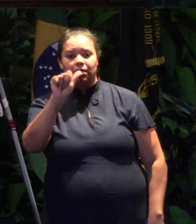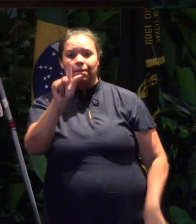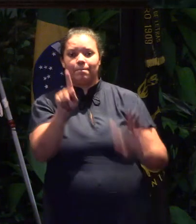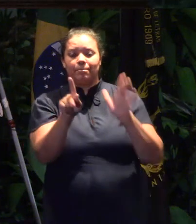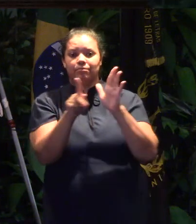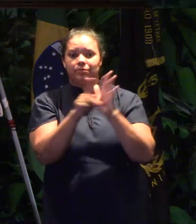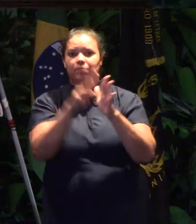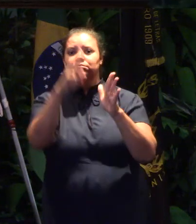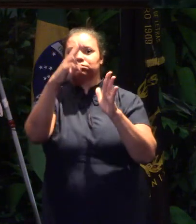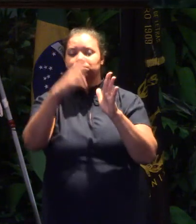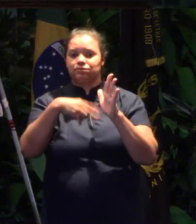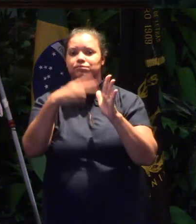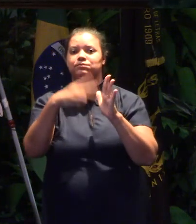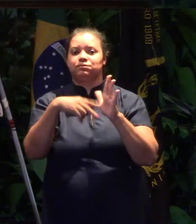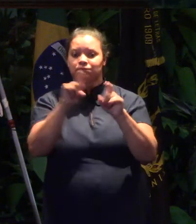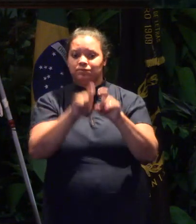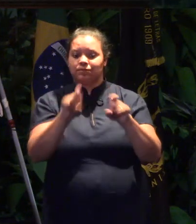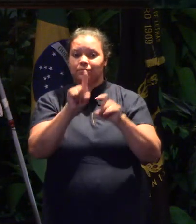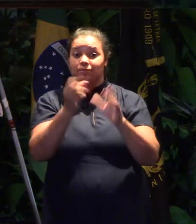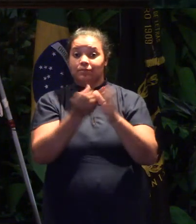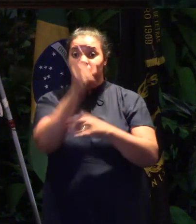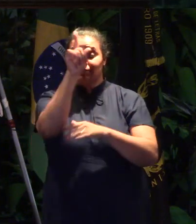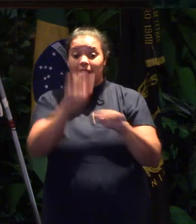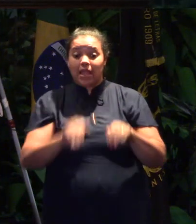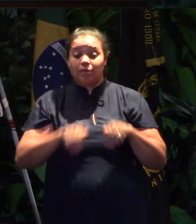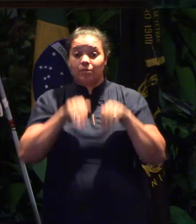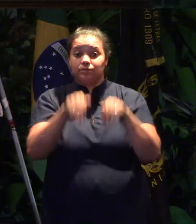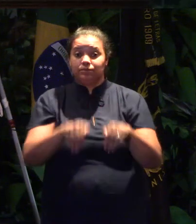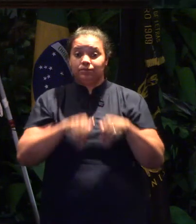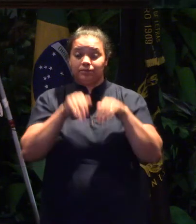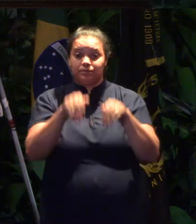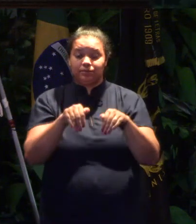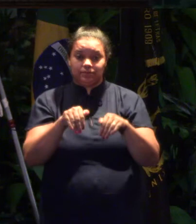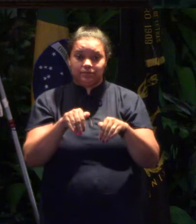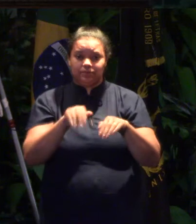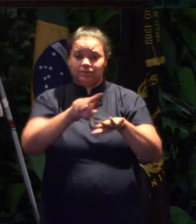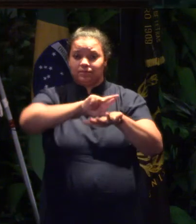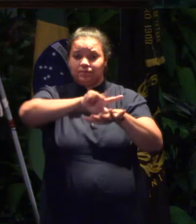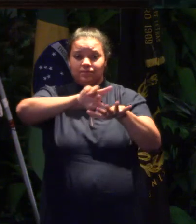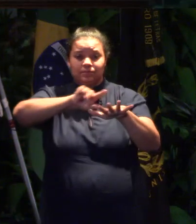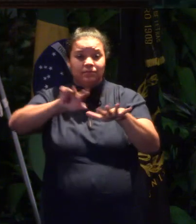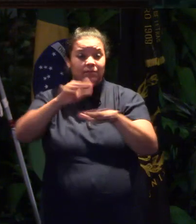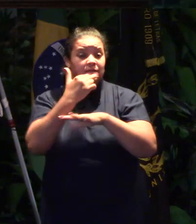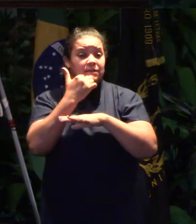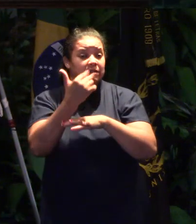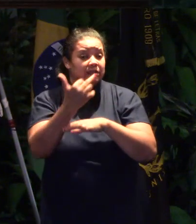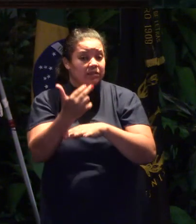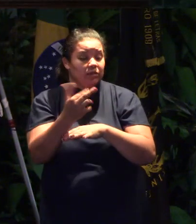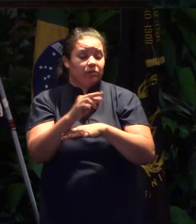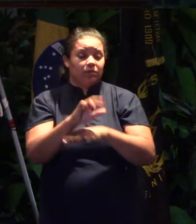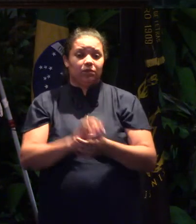que foi criado na Austrália. Ele tem diversos idiomas, ele é feito em código aberto, de modo